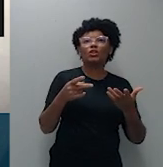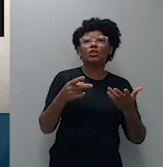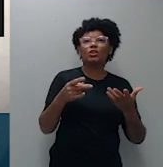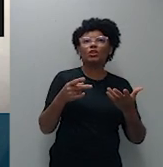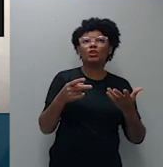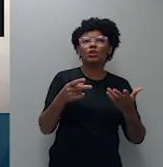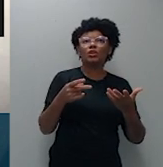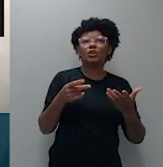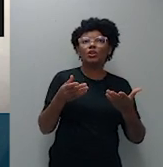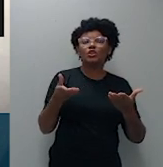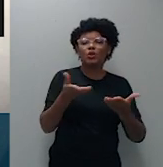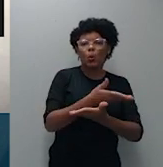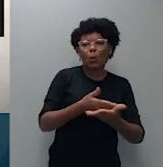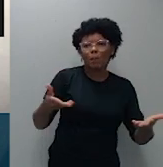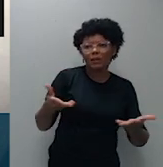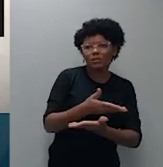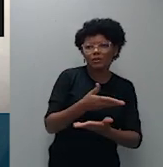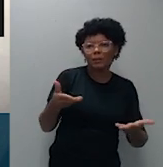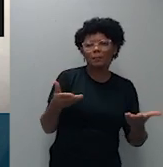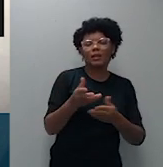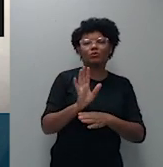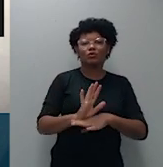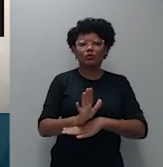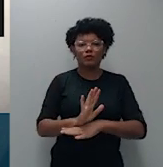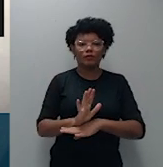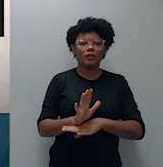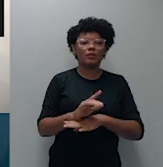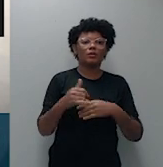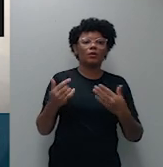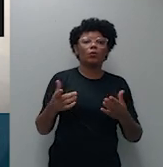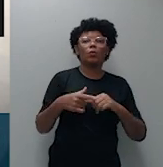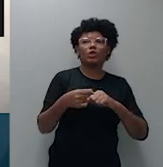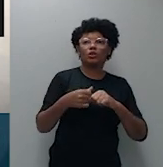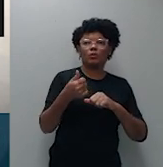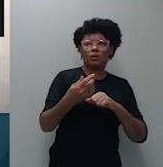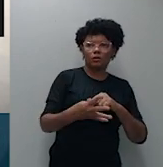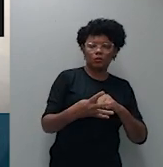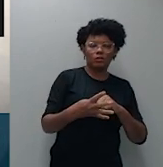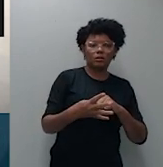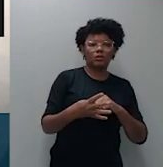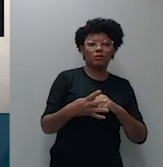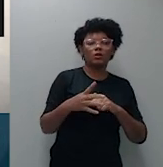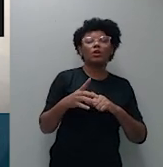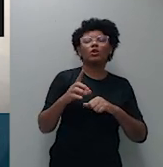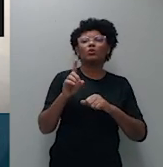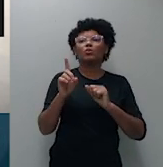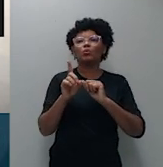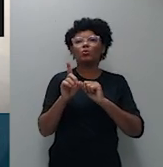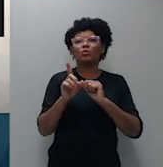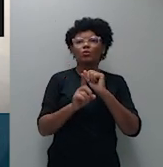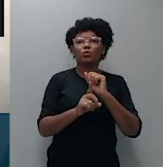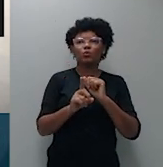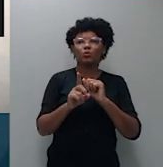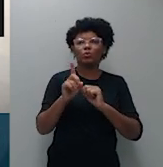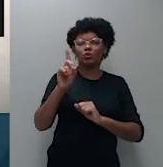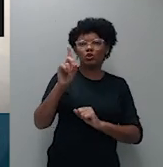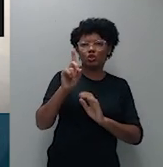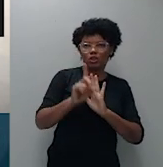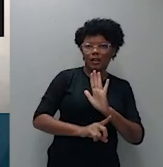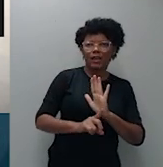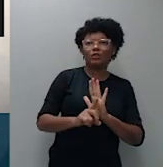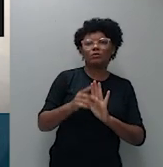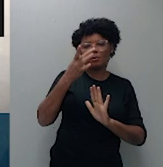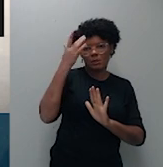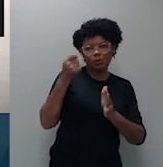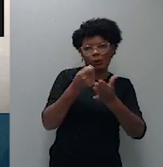compartilhamento de vídeos você pode aprontar defeituoso nos termos do Artigo 14 do Código do Consumidor aplicação que não